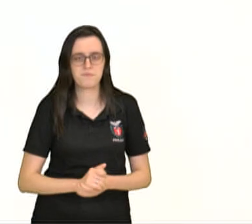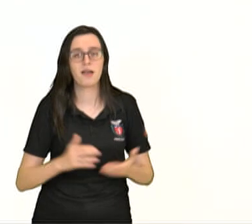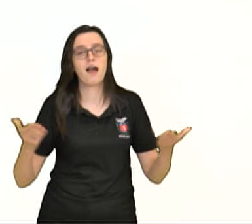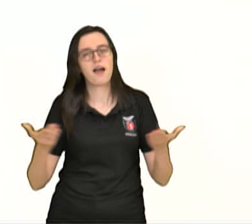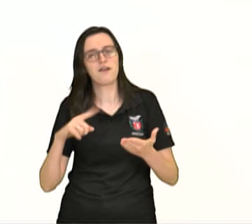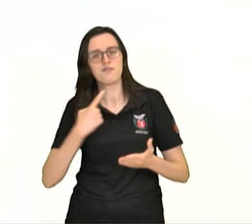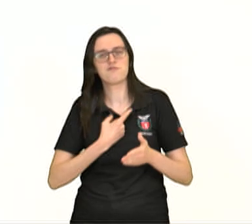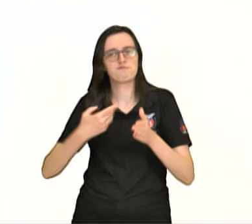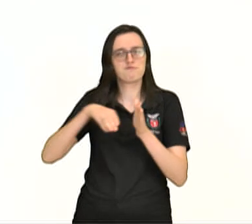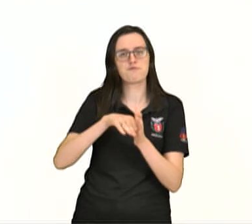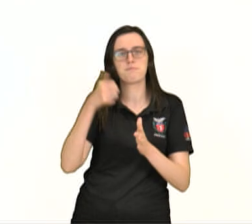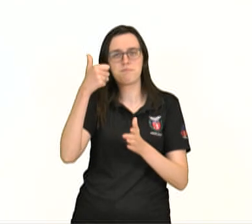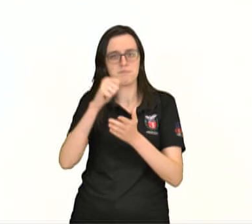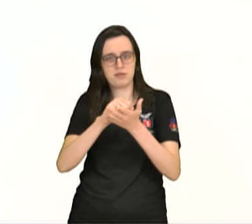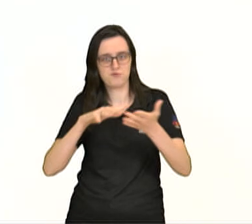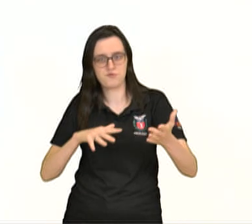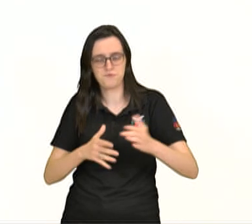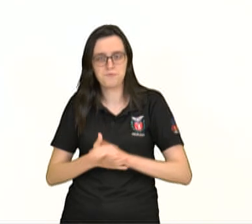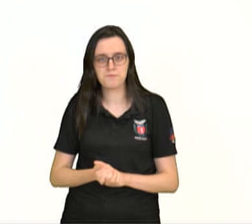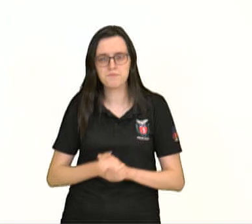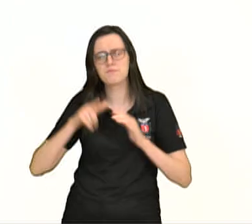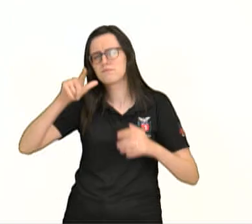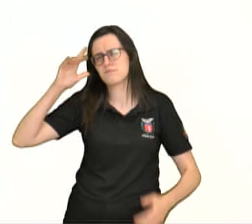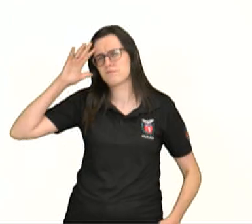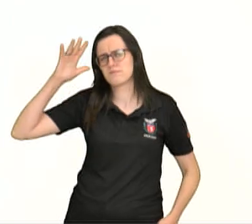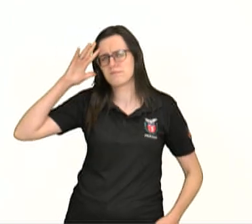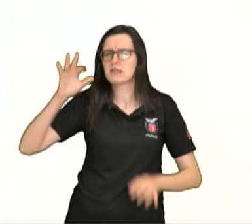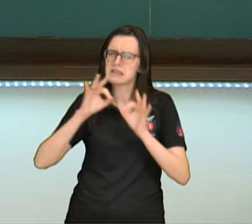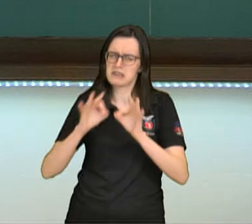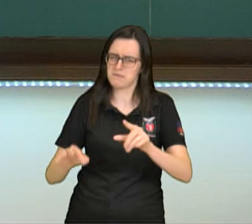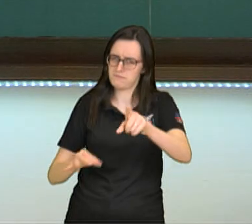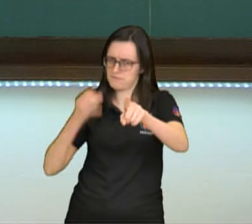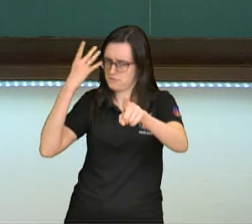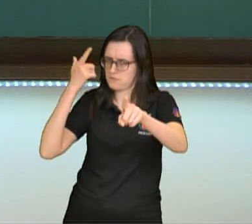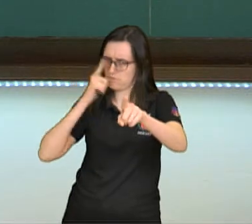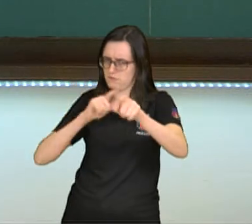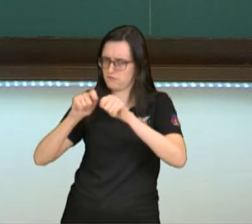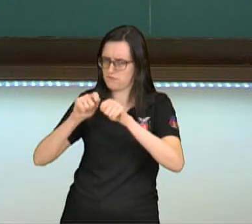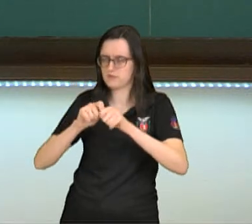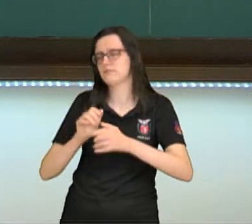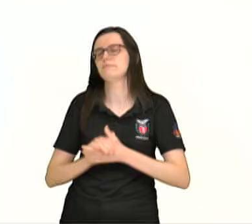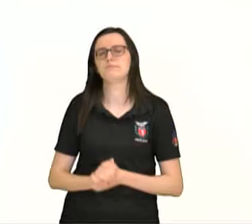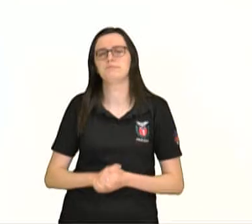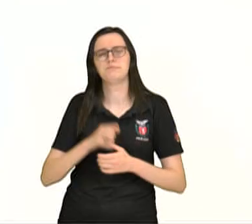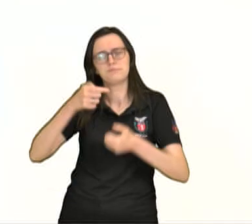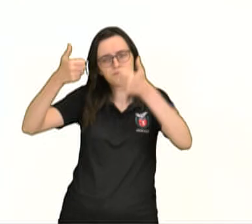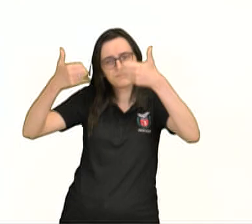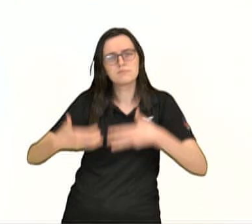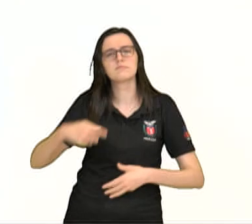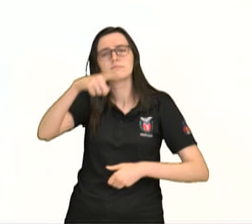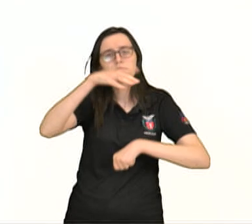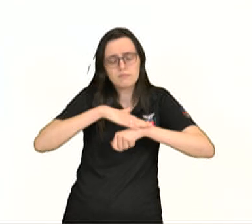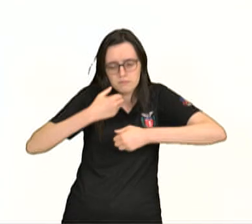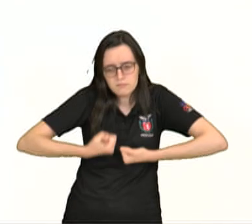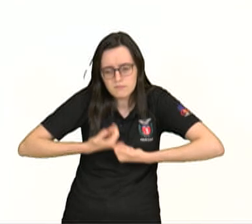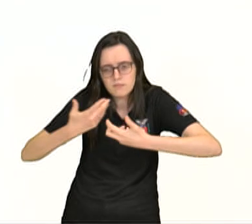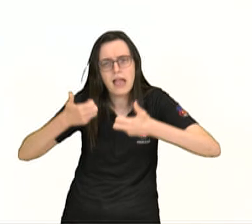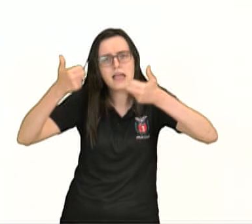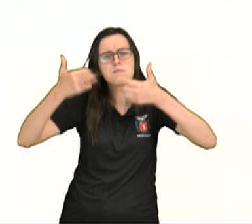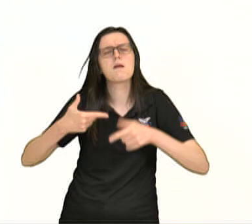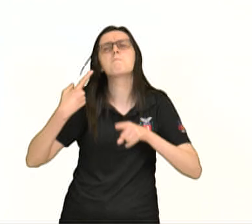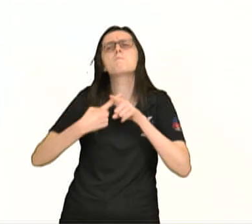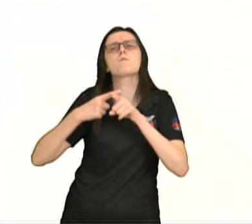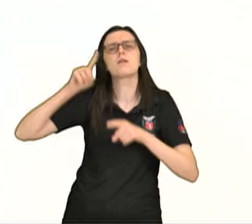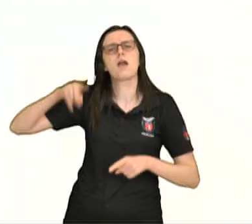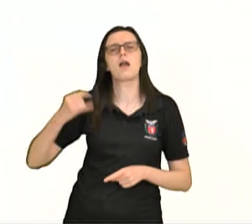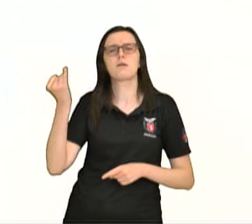1999. E a gente chega no primeiro exercício, bem simples e fácil para vocês realizarem aí. Descreva com suas palavras por que que é